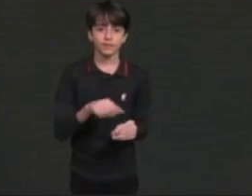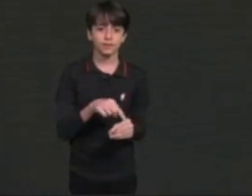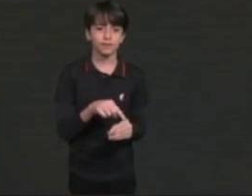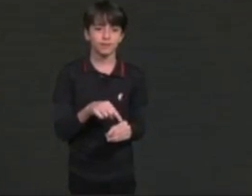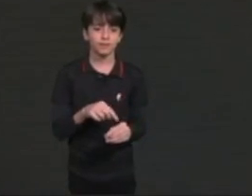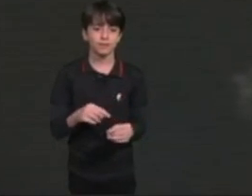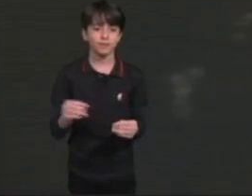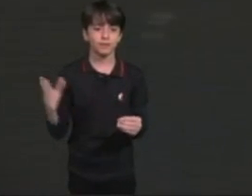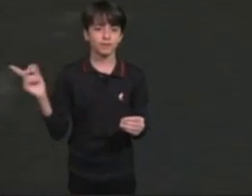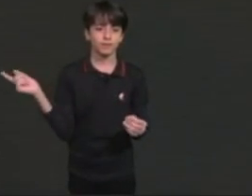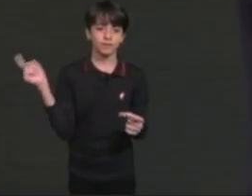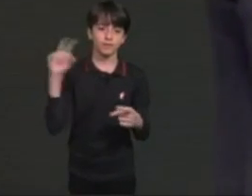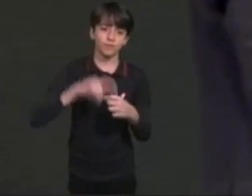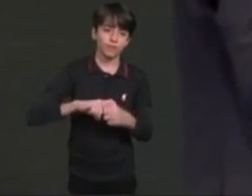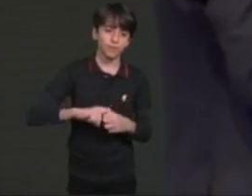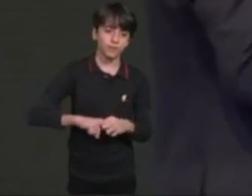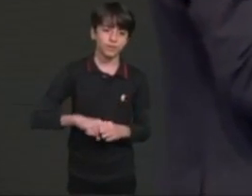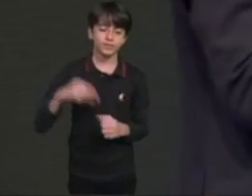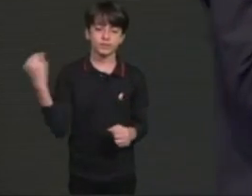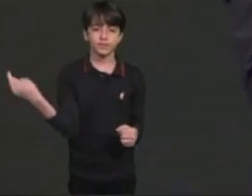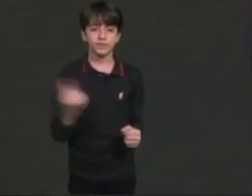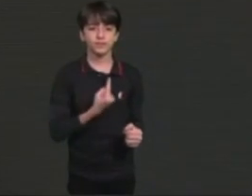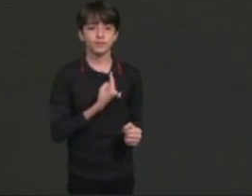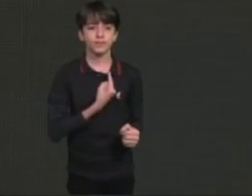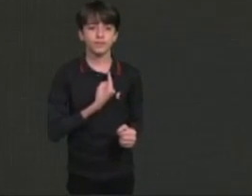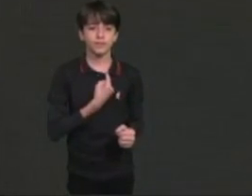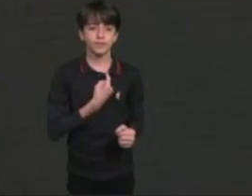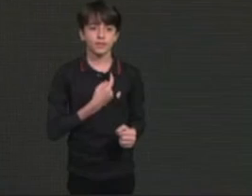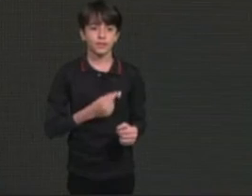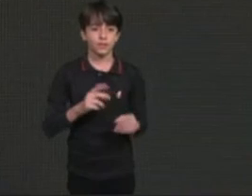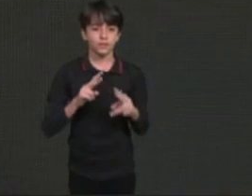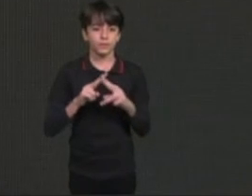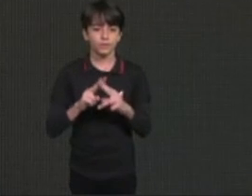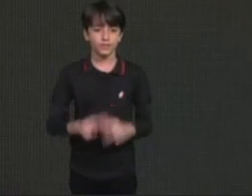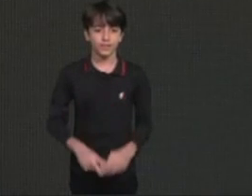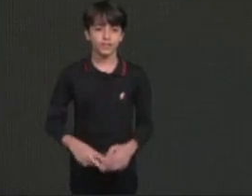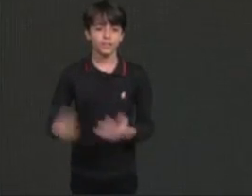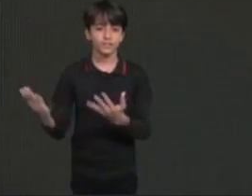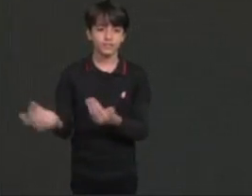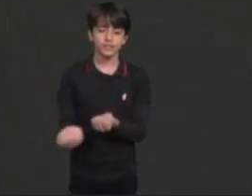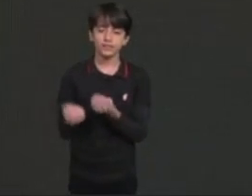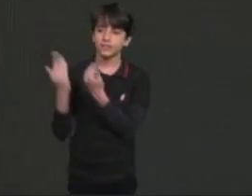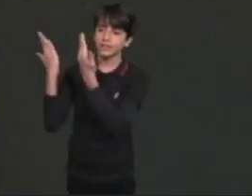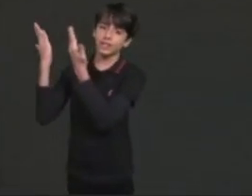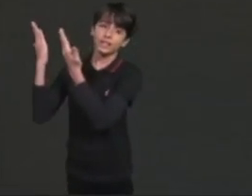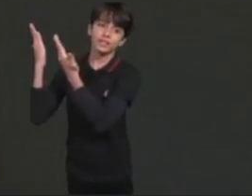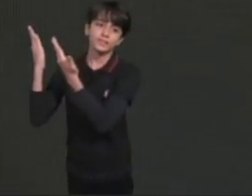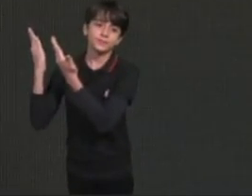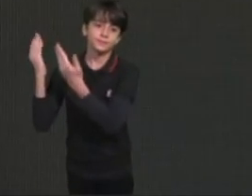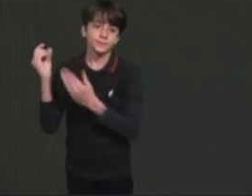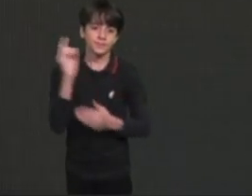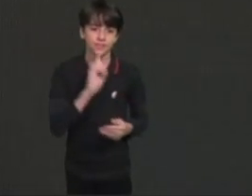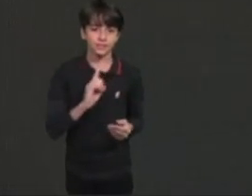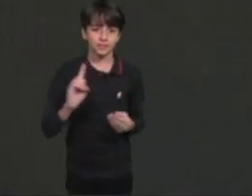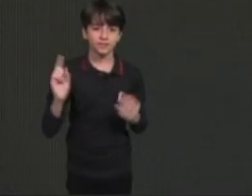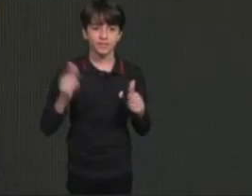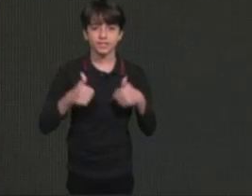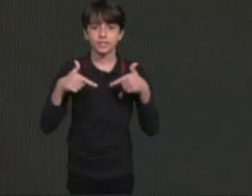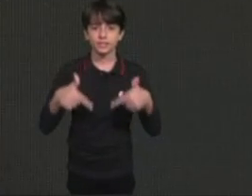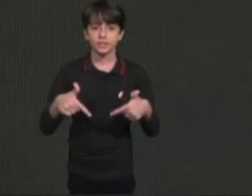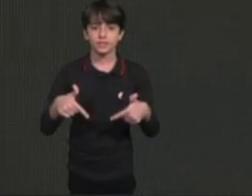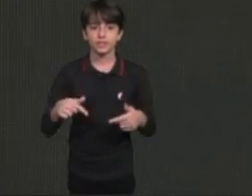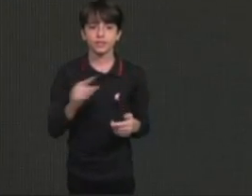volte venha Concert entregue Deixa Deus fazer aquilo que você não pode